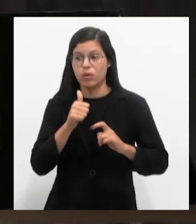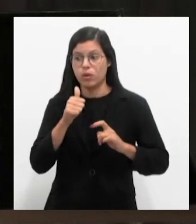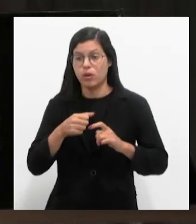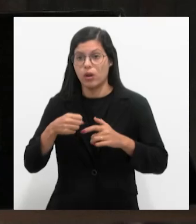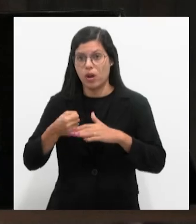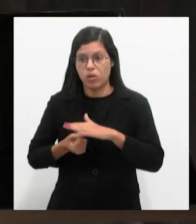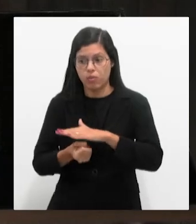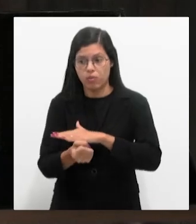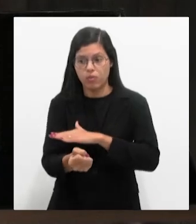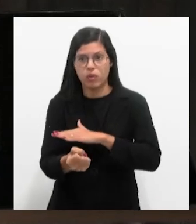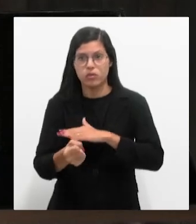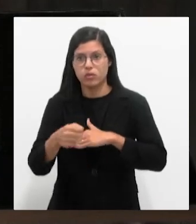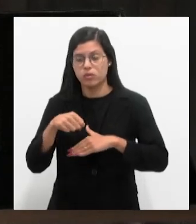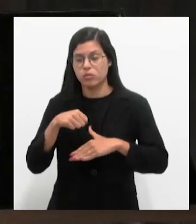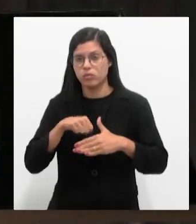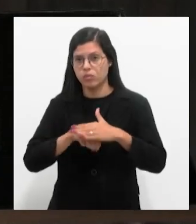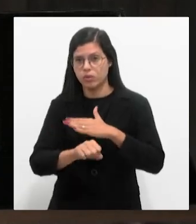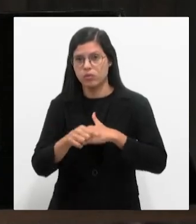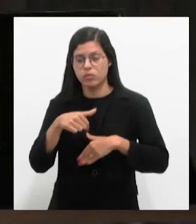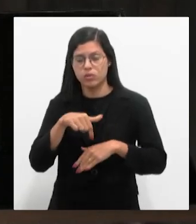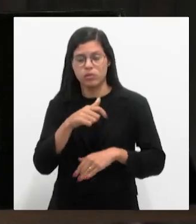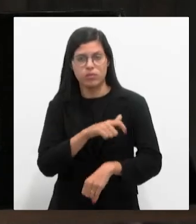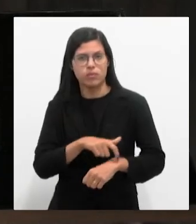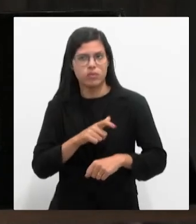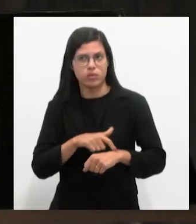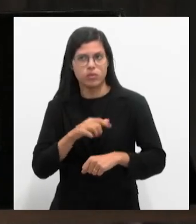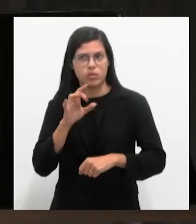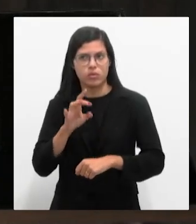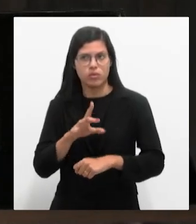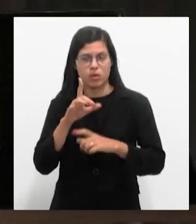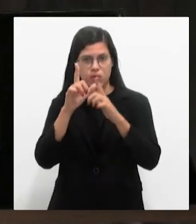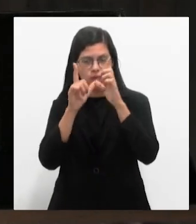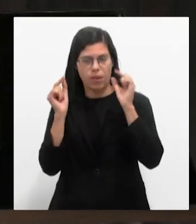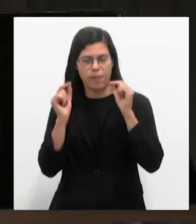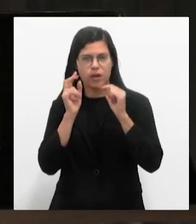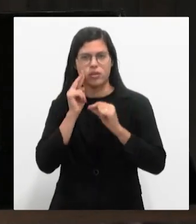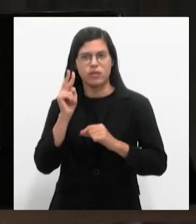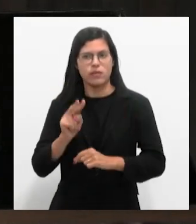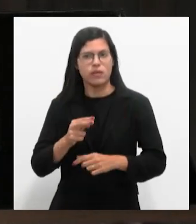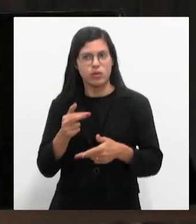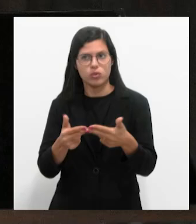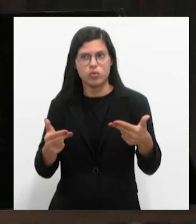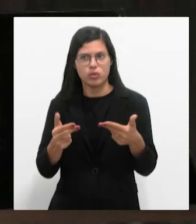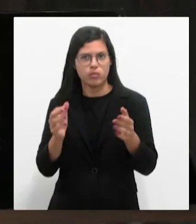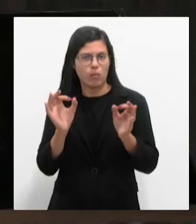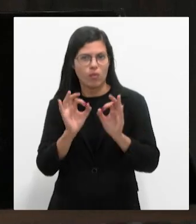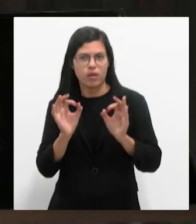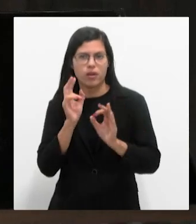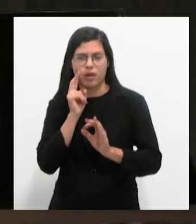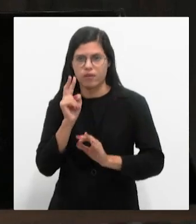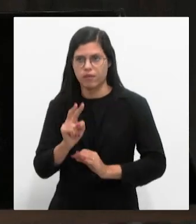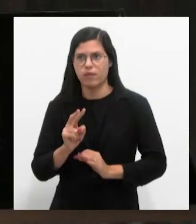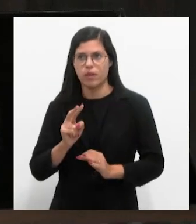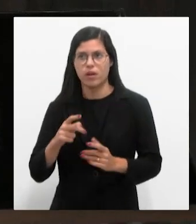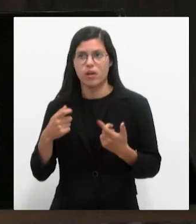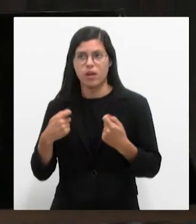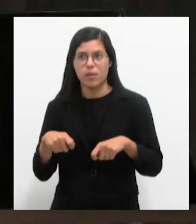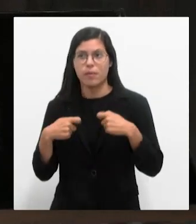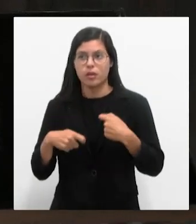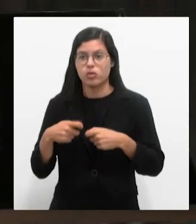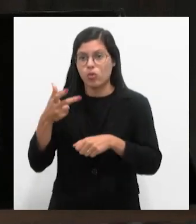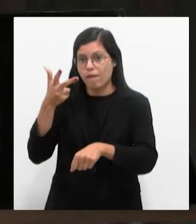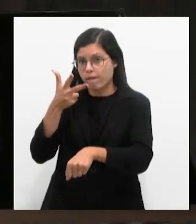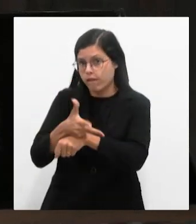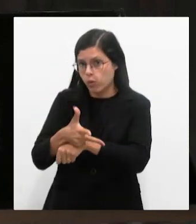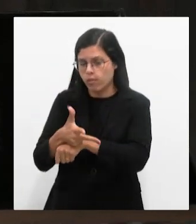só a enfermagem, porque a enfermagem vê o que ninguém vê. E aí ela precisou filmar